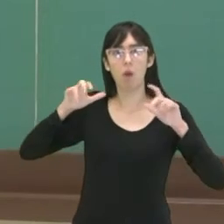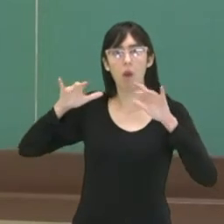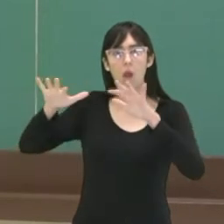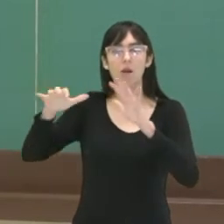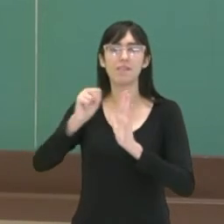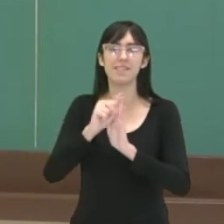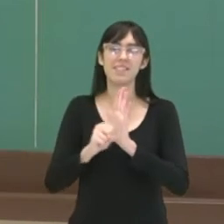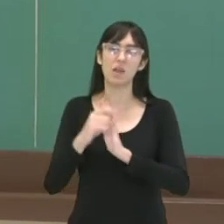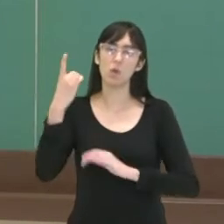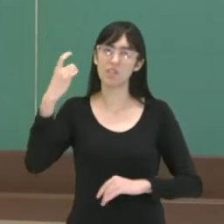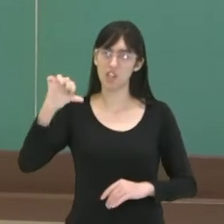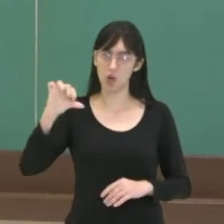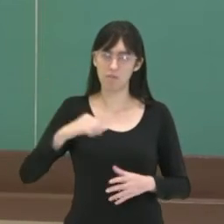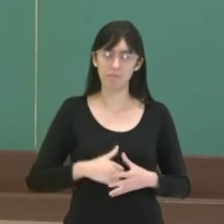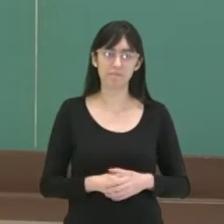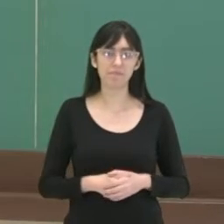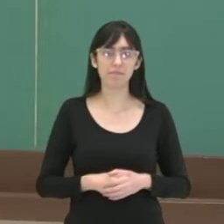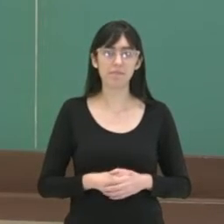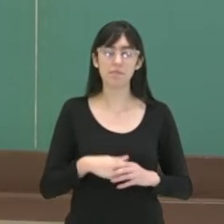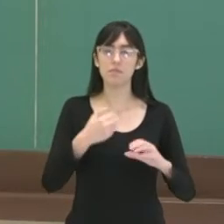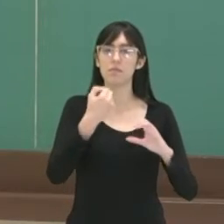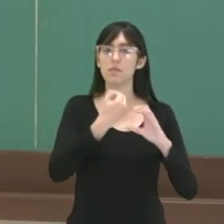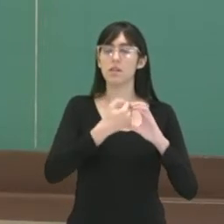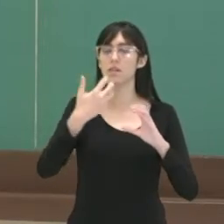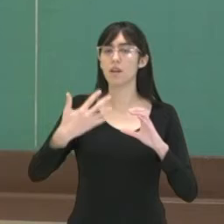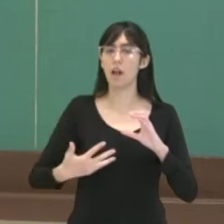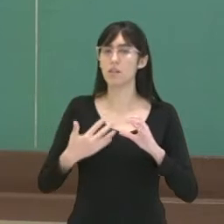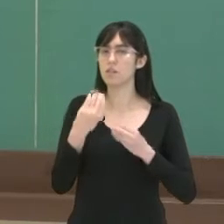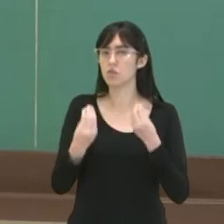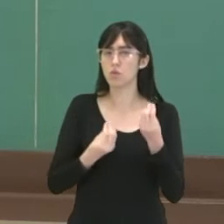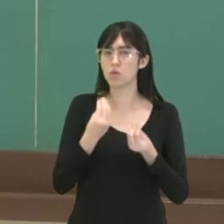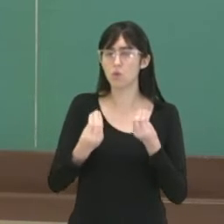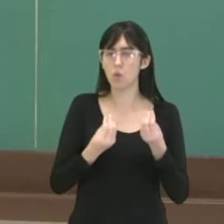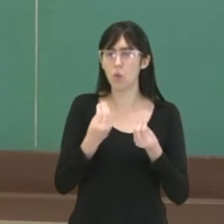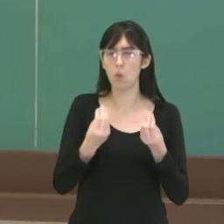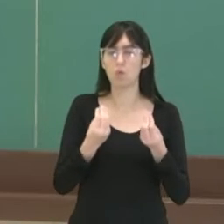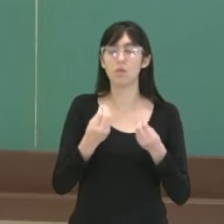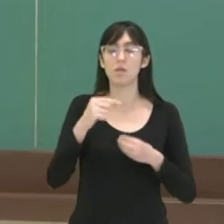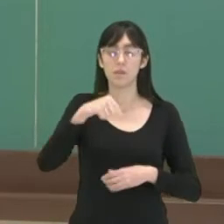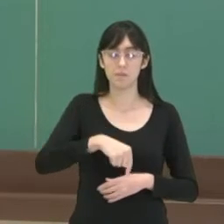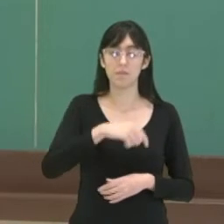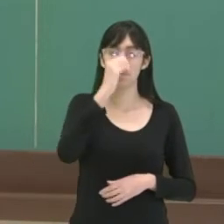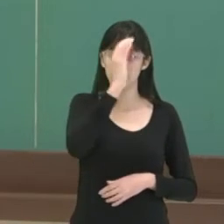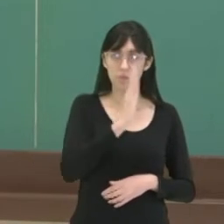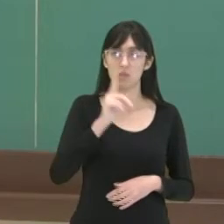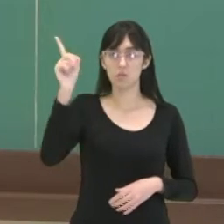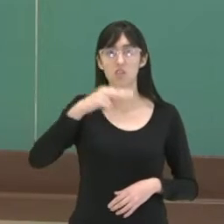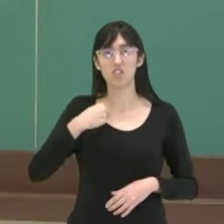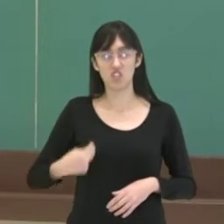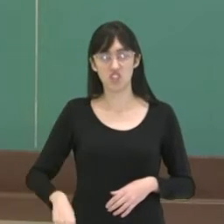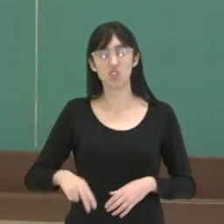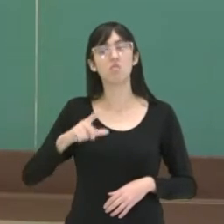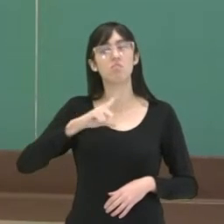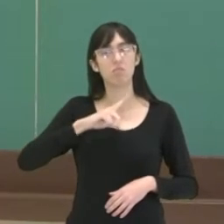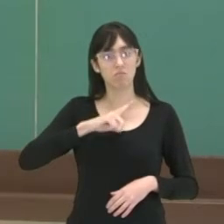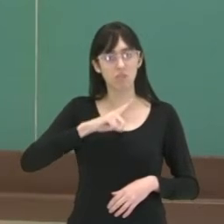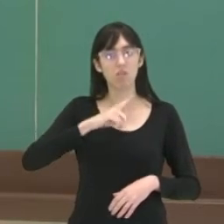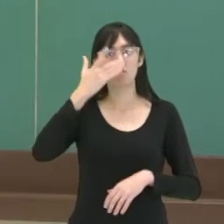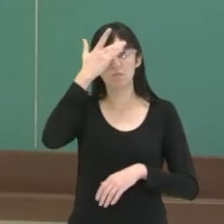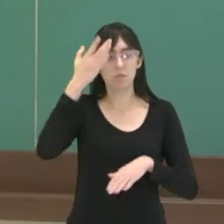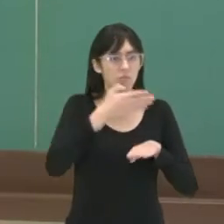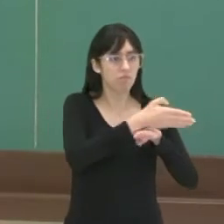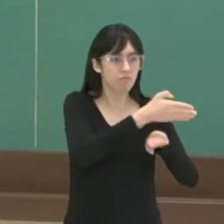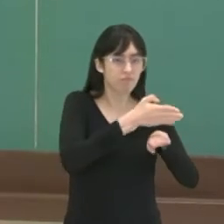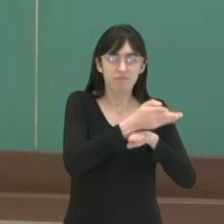nossa. Características de colonização, ambas foram colônias de exploração, que basicamente é